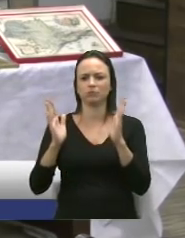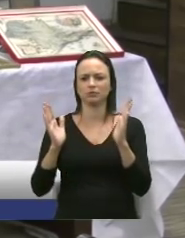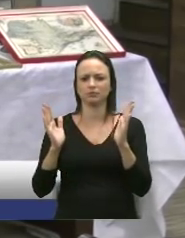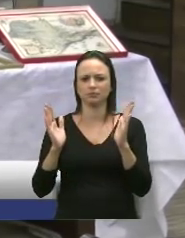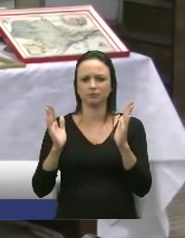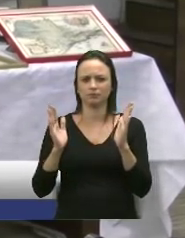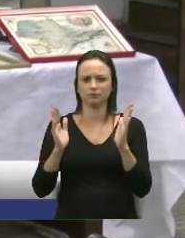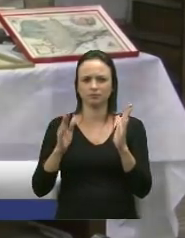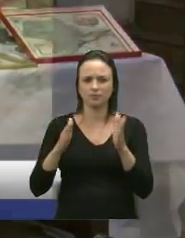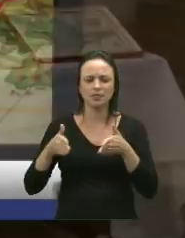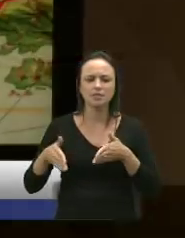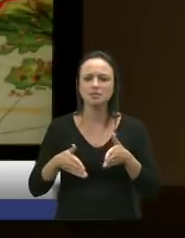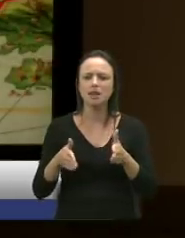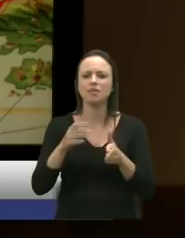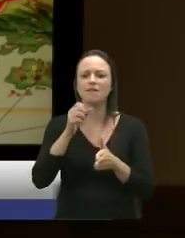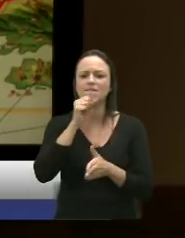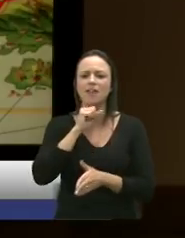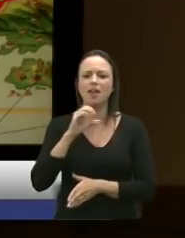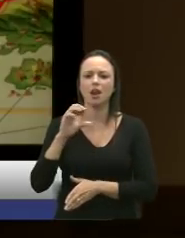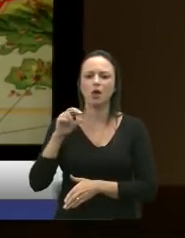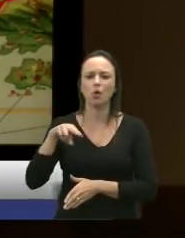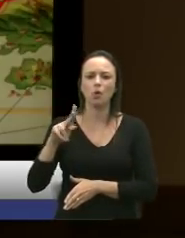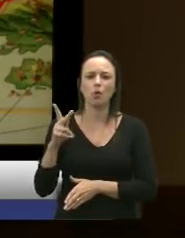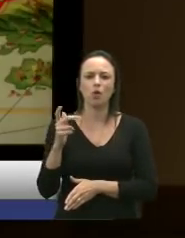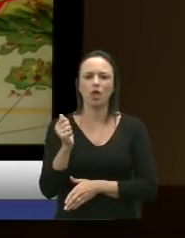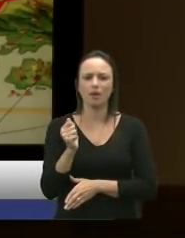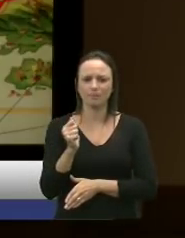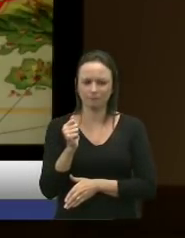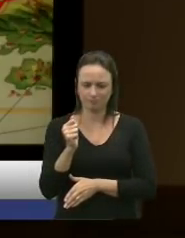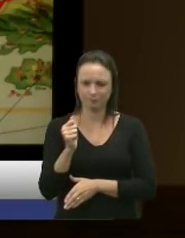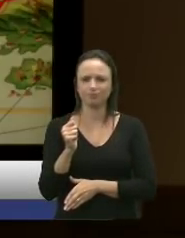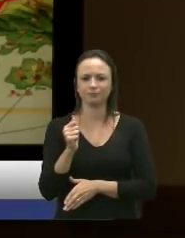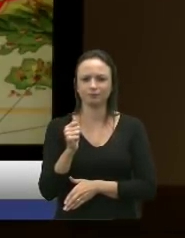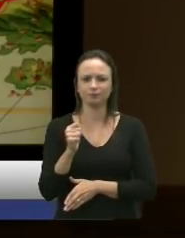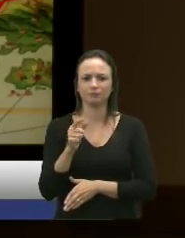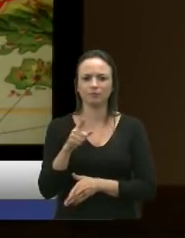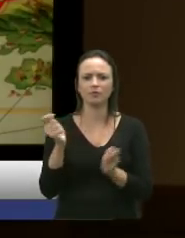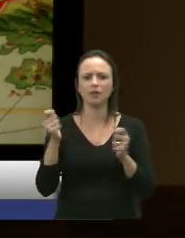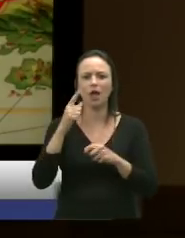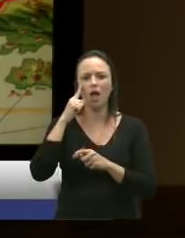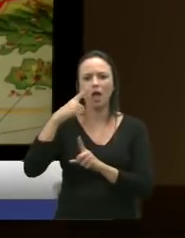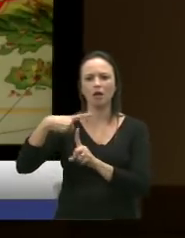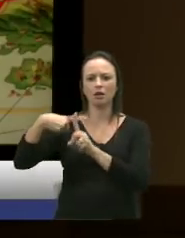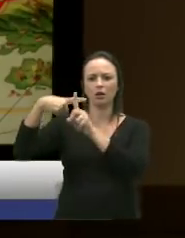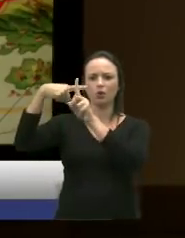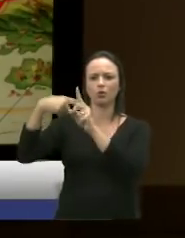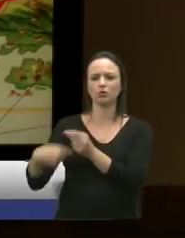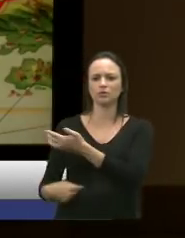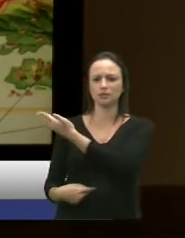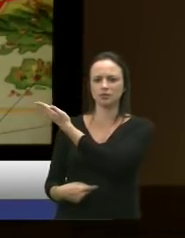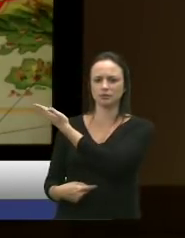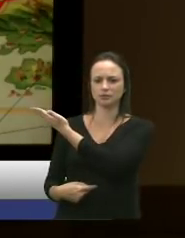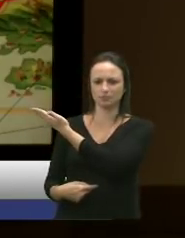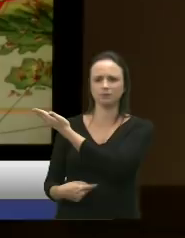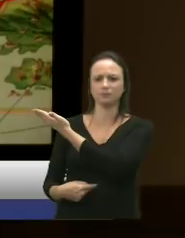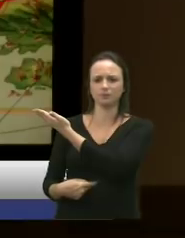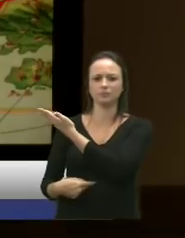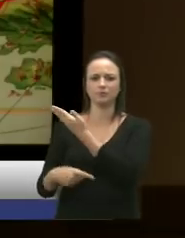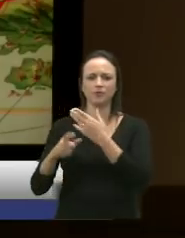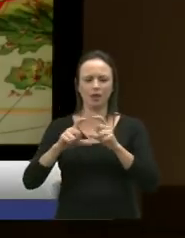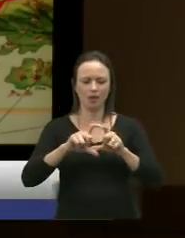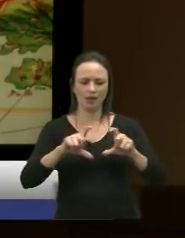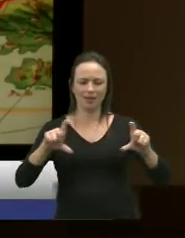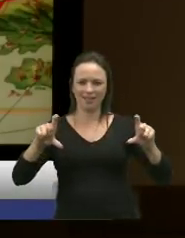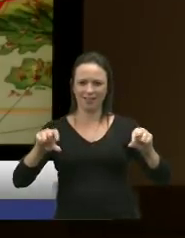Estrada Velha de Cunha. Na Estrada Velha de Cunha é possível ver essa cruz, em que a plaquinha de bronze